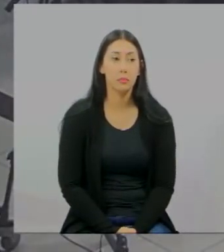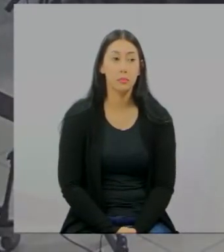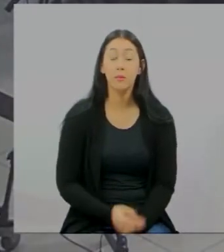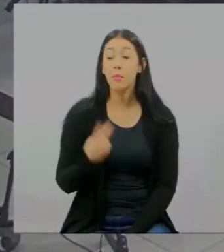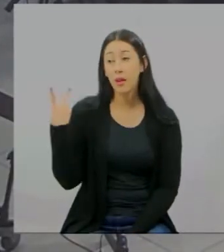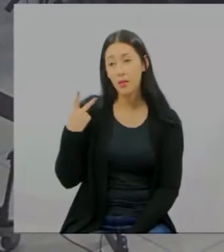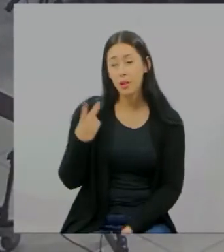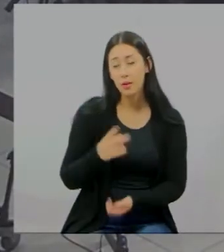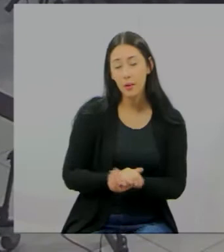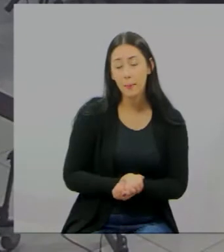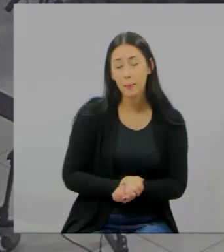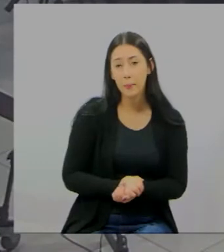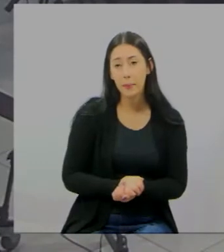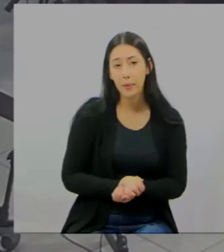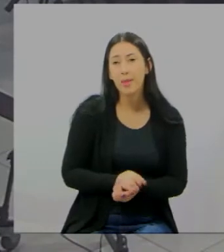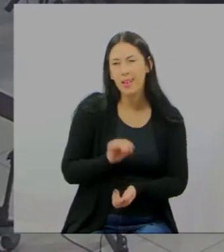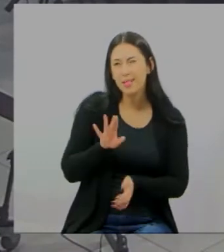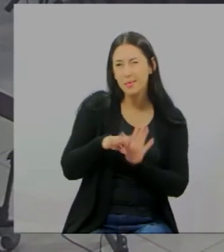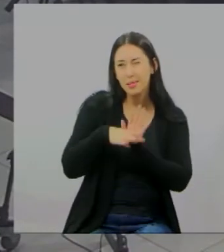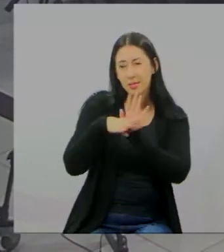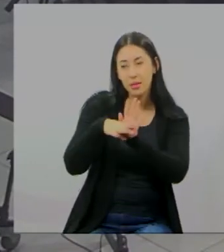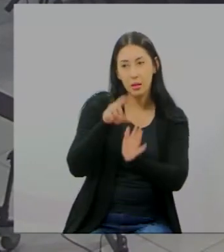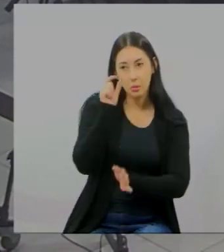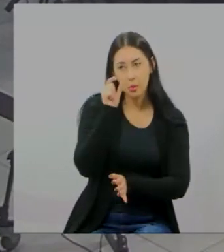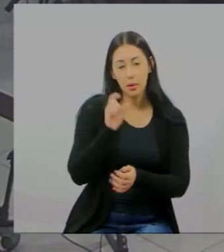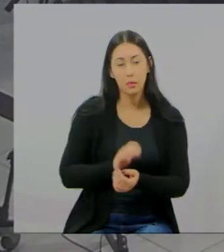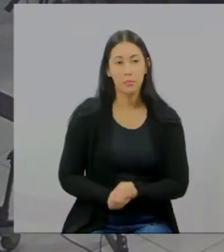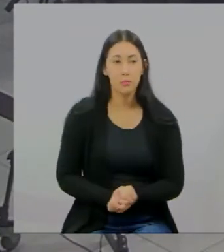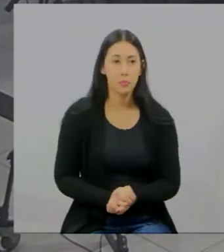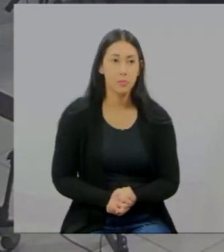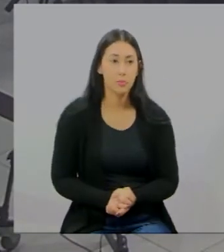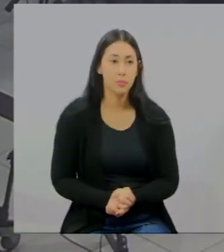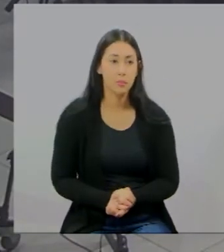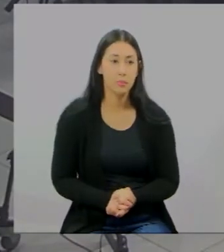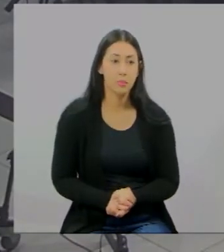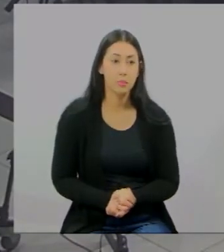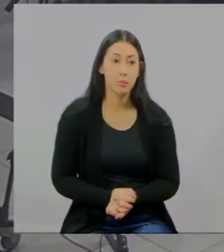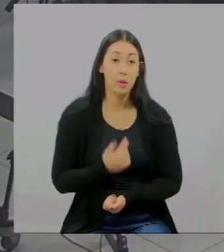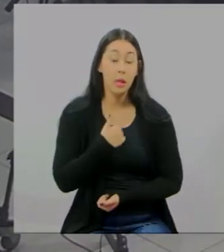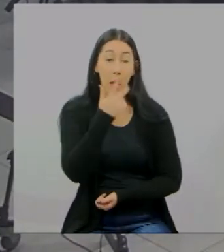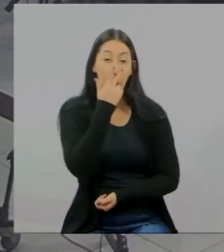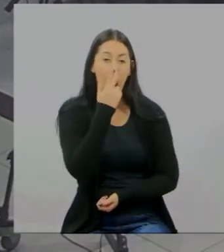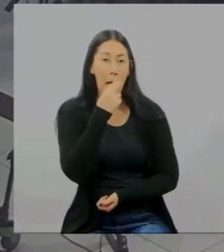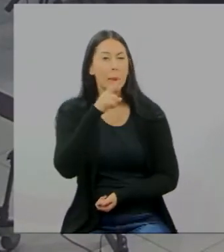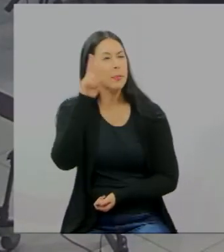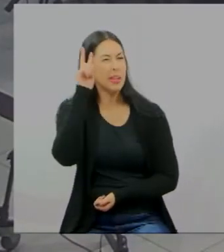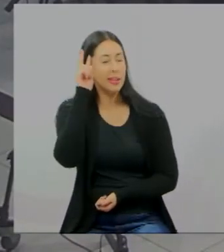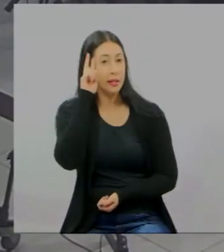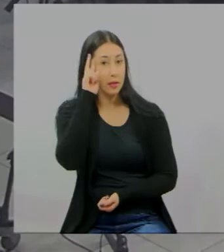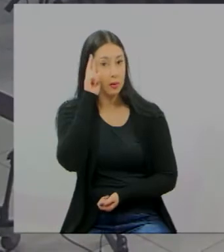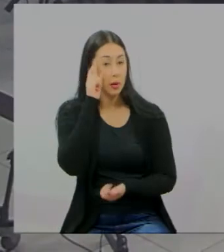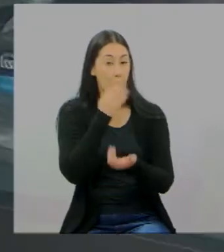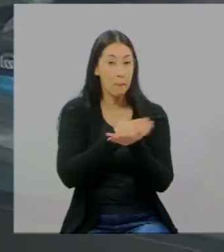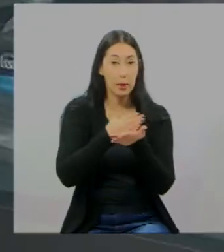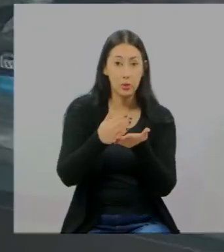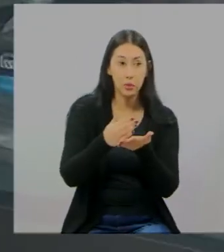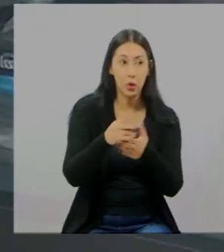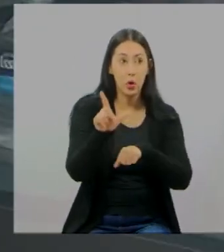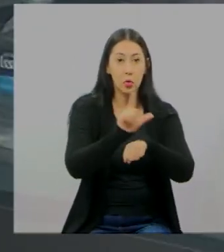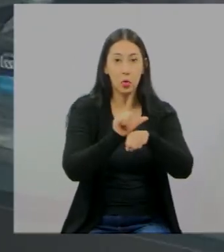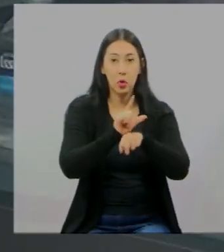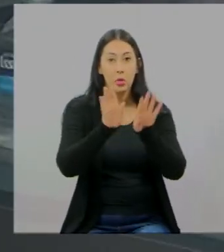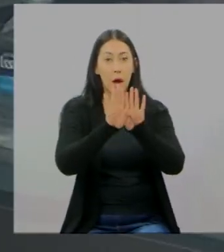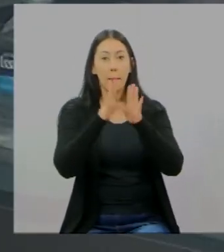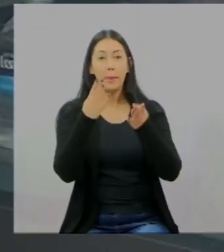Vereador, só para ajudar aqui um pouquinho, acho que segunda-feira, a partir de segunda-feira, abriu o comércio 8